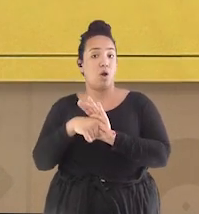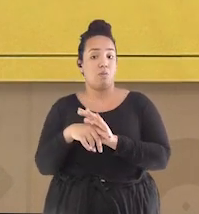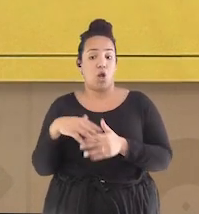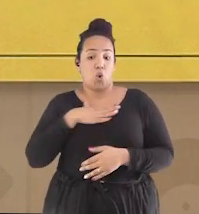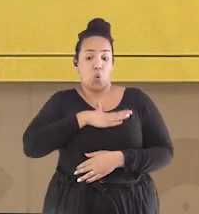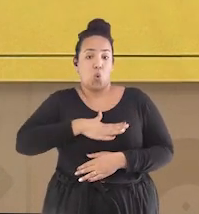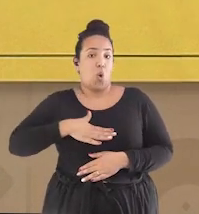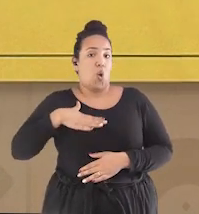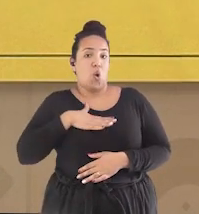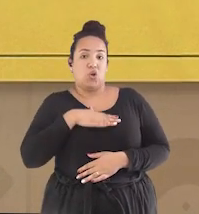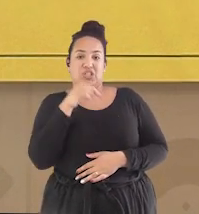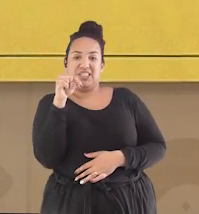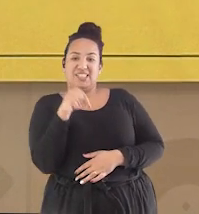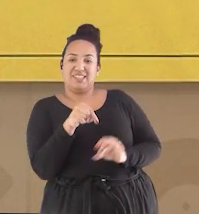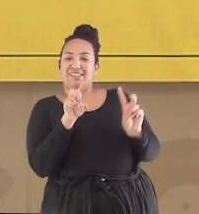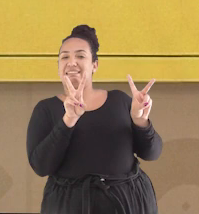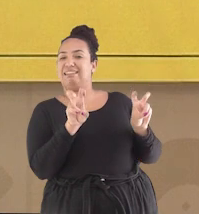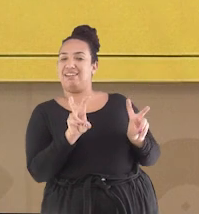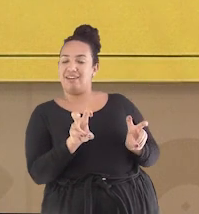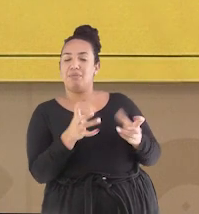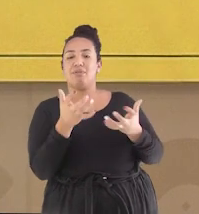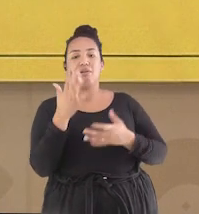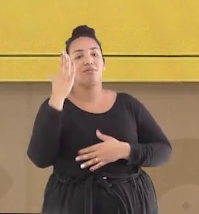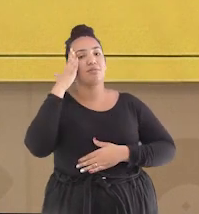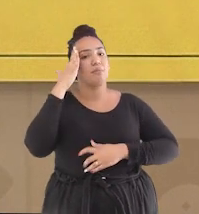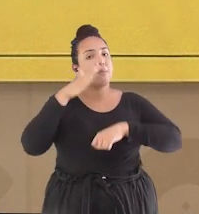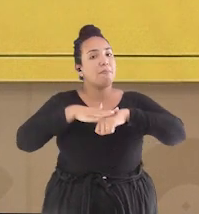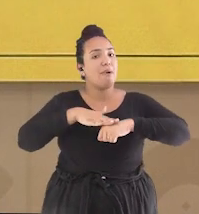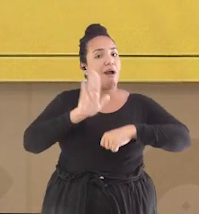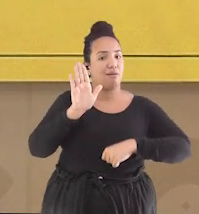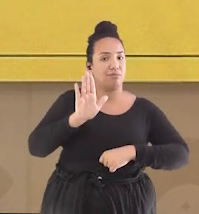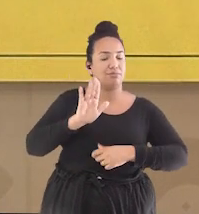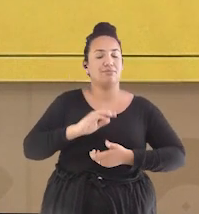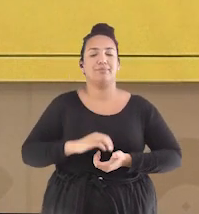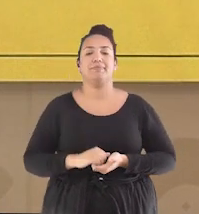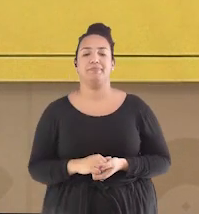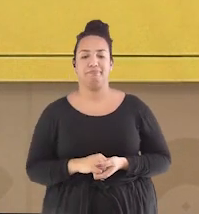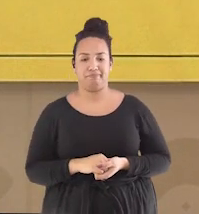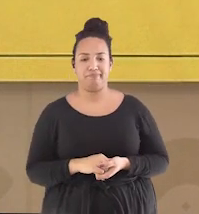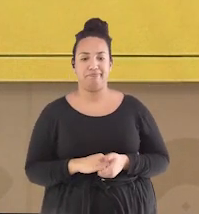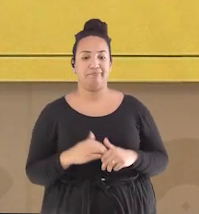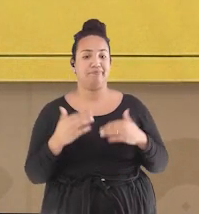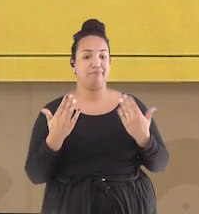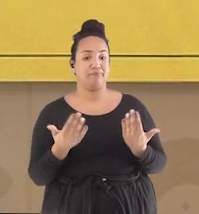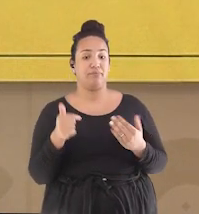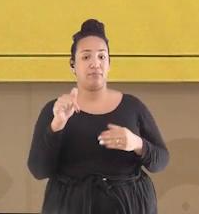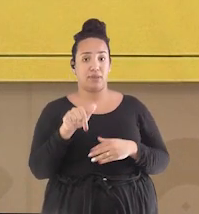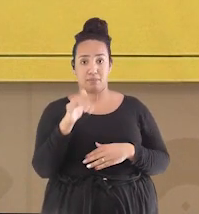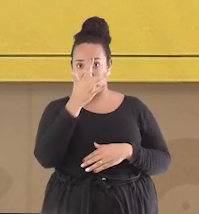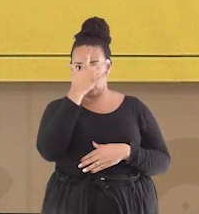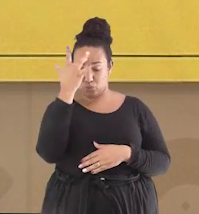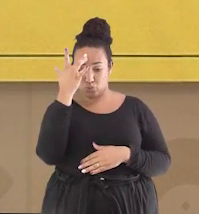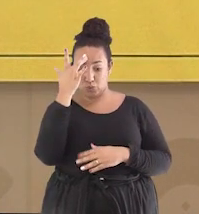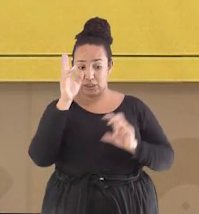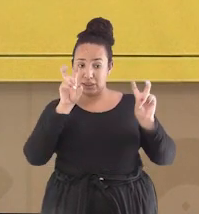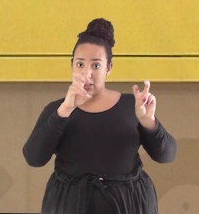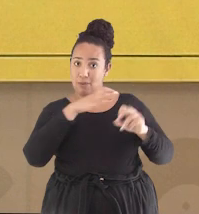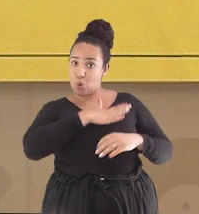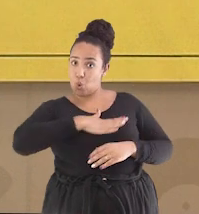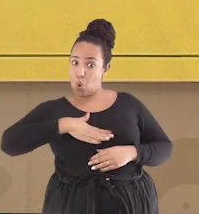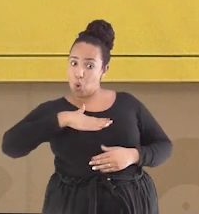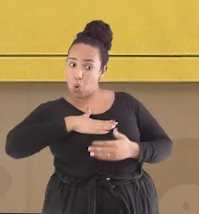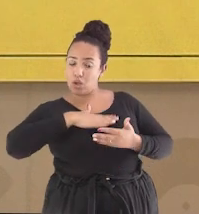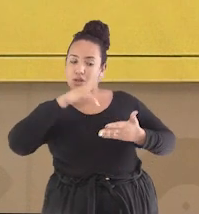daquela determinada coisa ou assunto e busca saber mais sobre aquilo. Por ser um texto lido por pessoas que gostam do que está